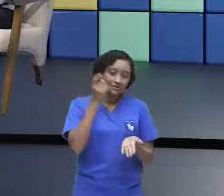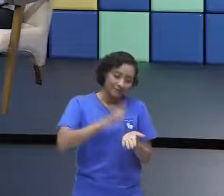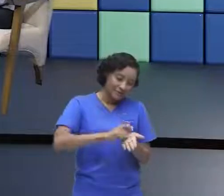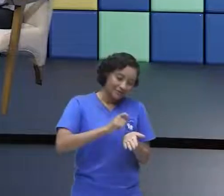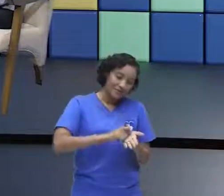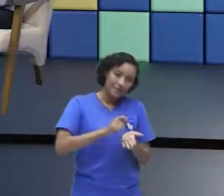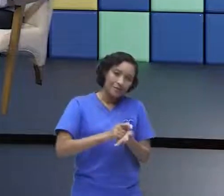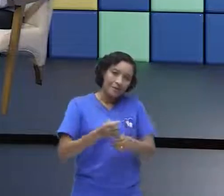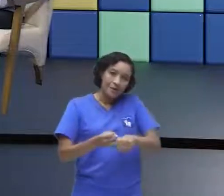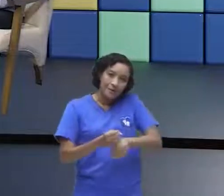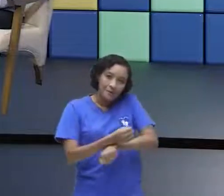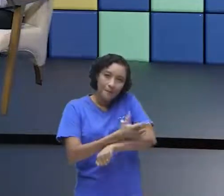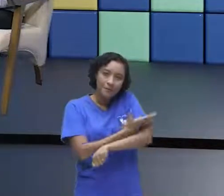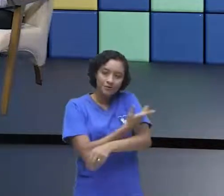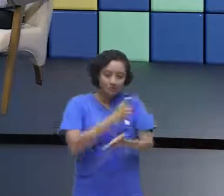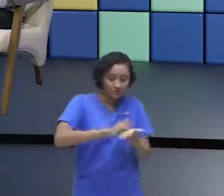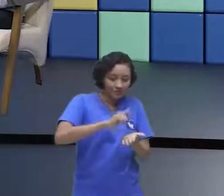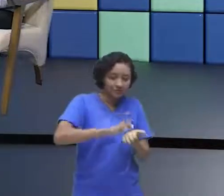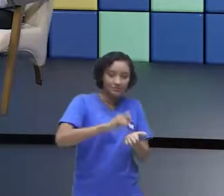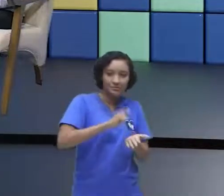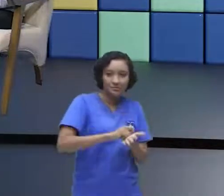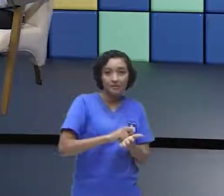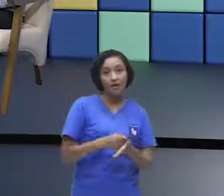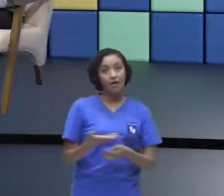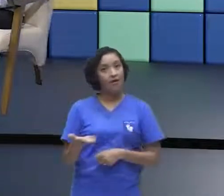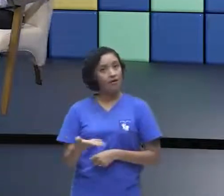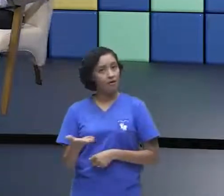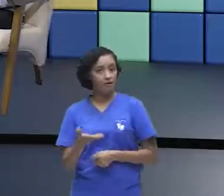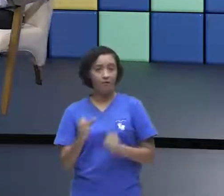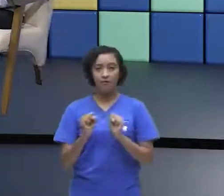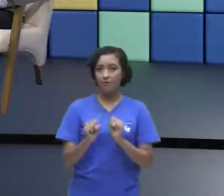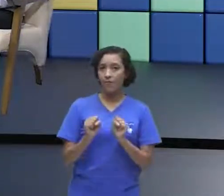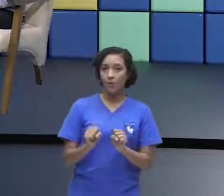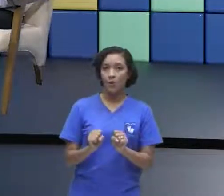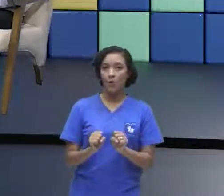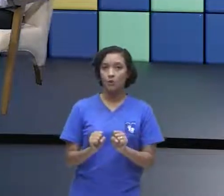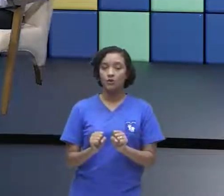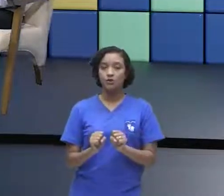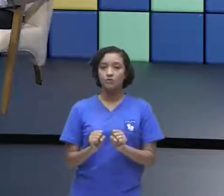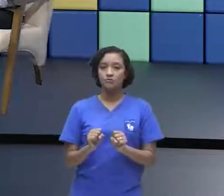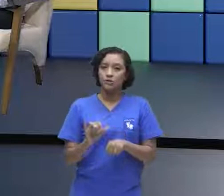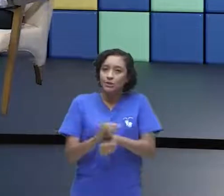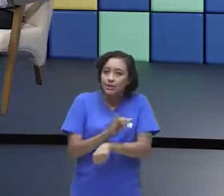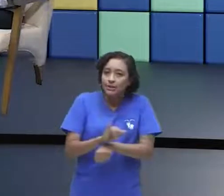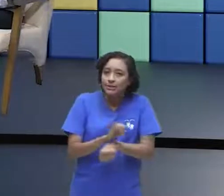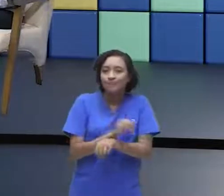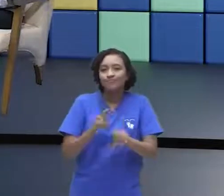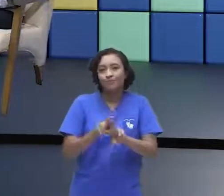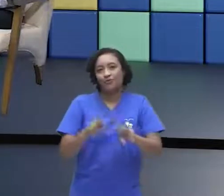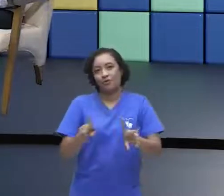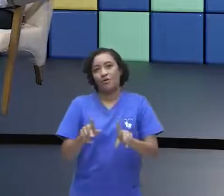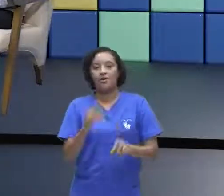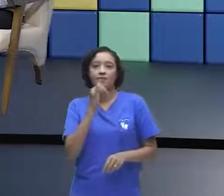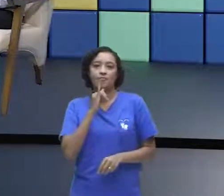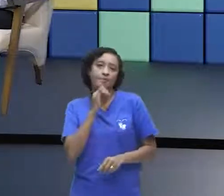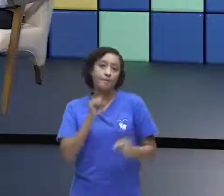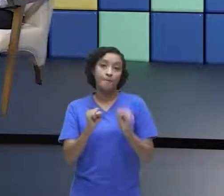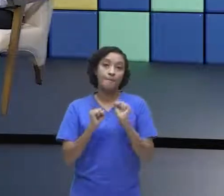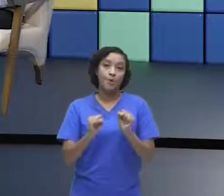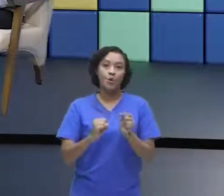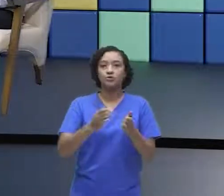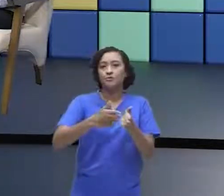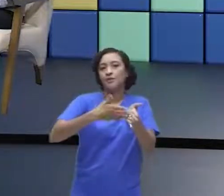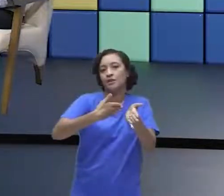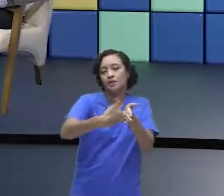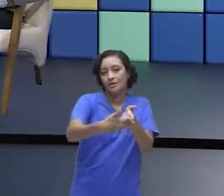no diário. Pode pintar. Assim, legal. a pintura é ótima, uma prática muito boa para a gente